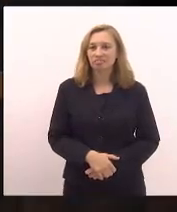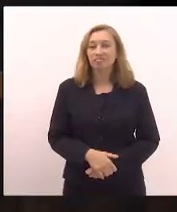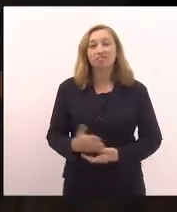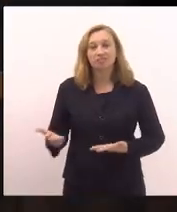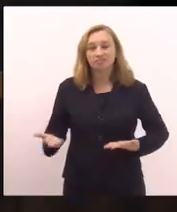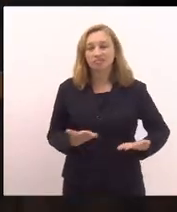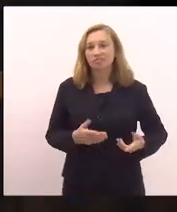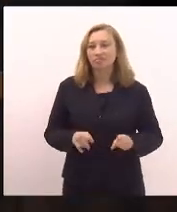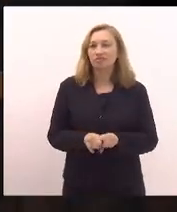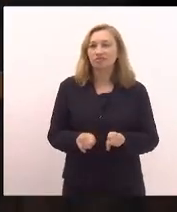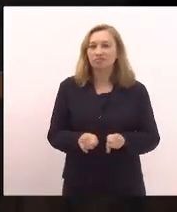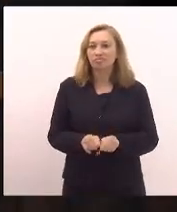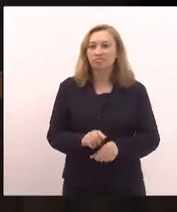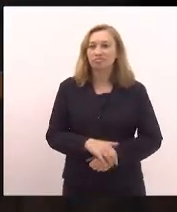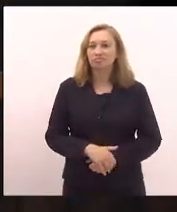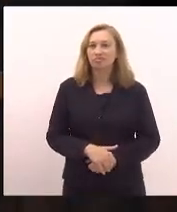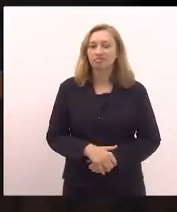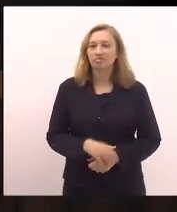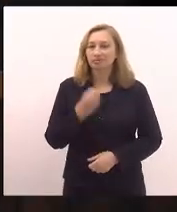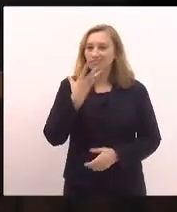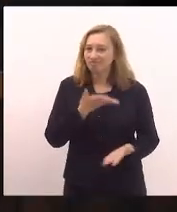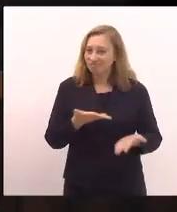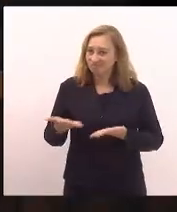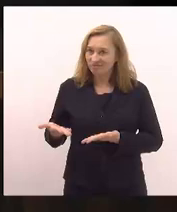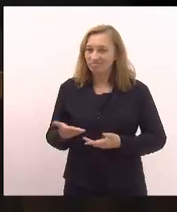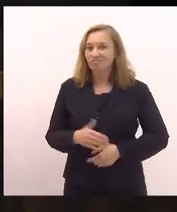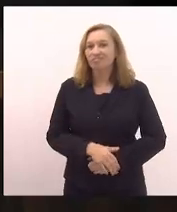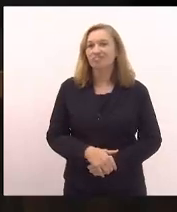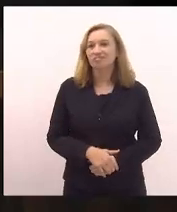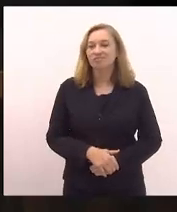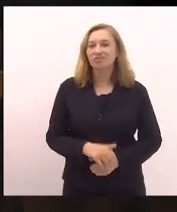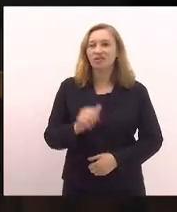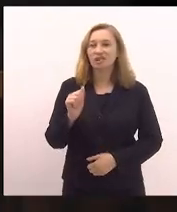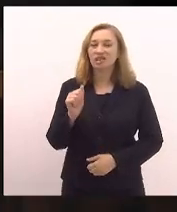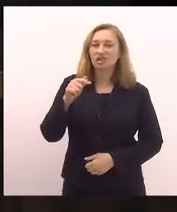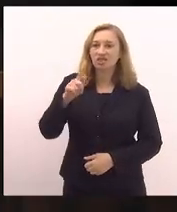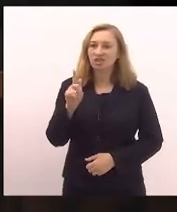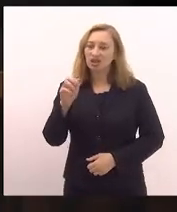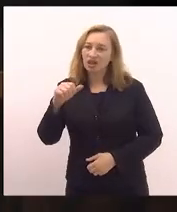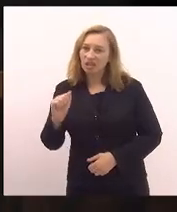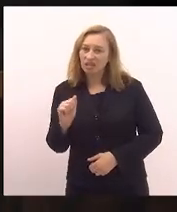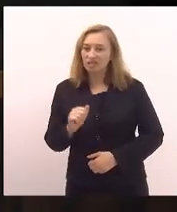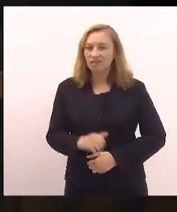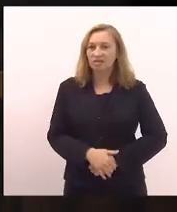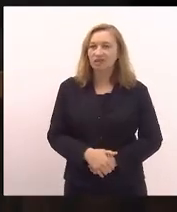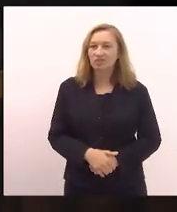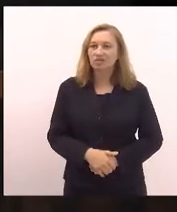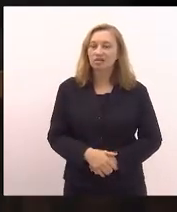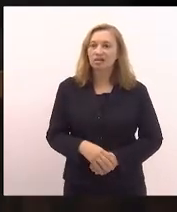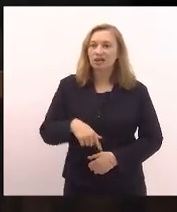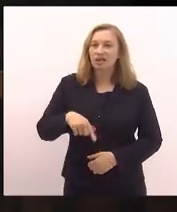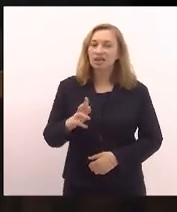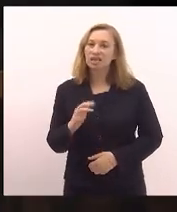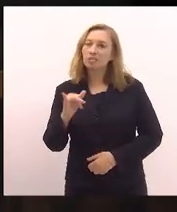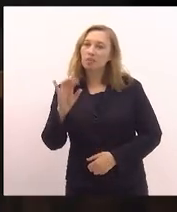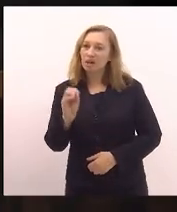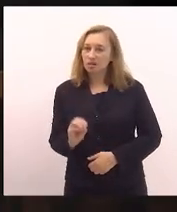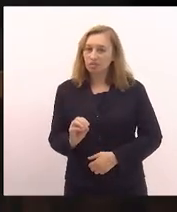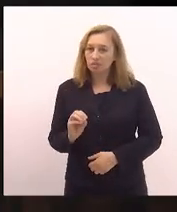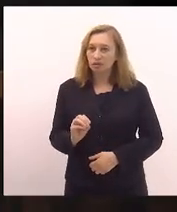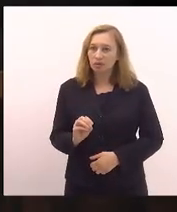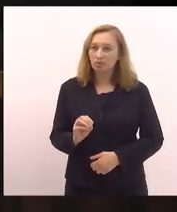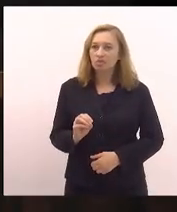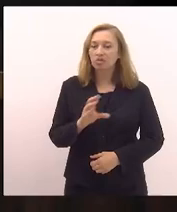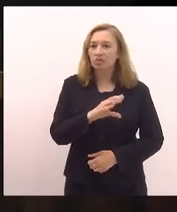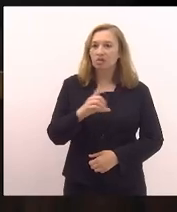Convido também, seja bem-vinda, Ângela Borges Kibango, coordenadora